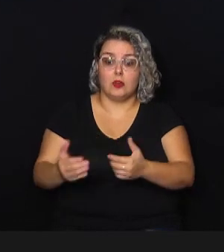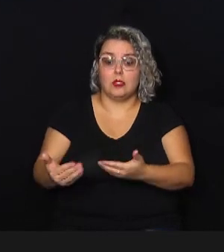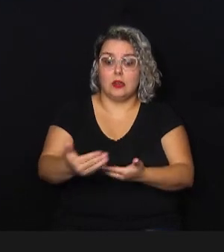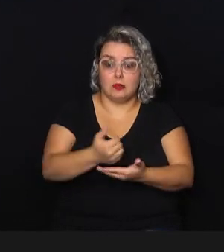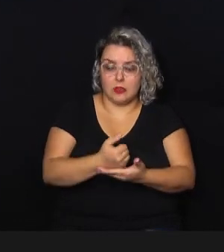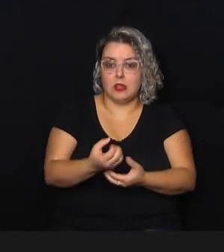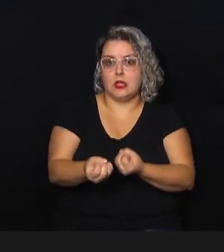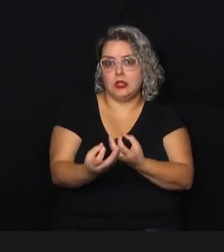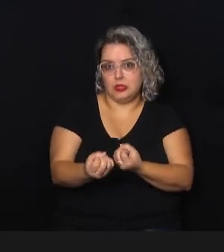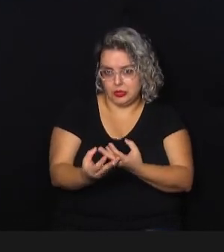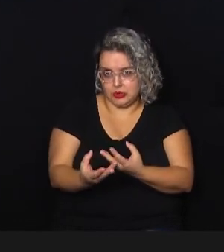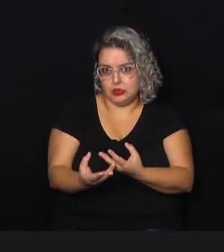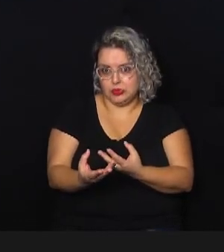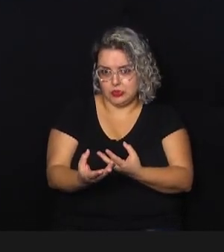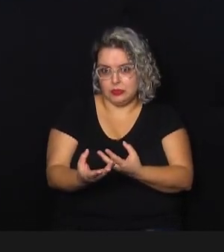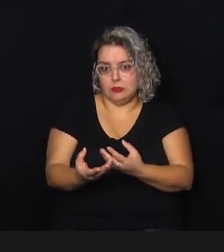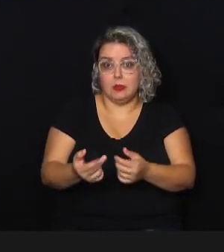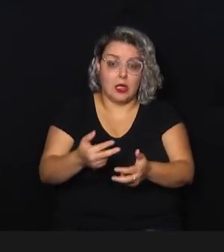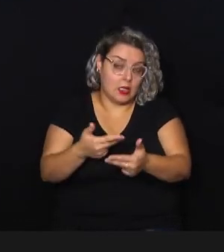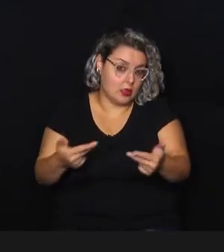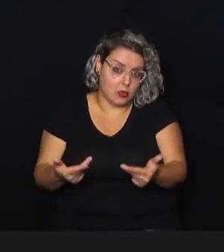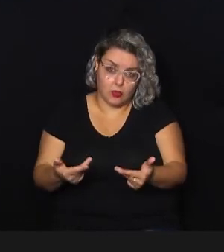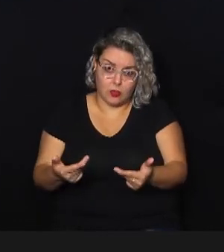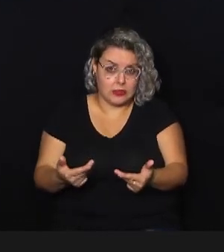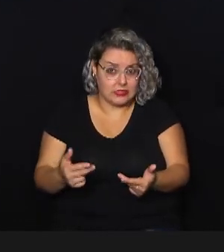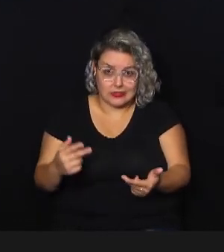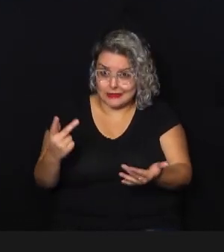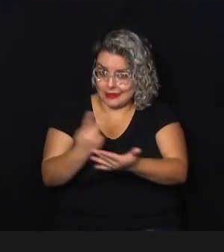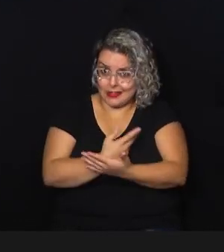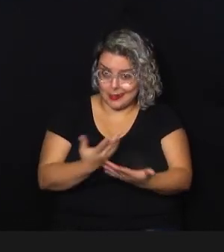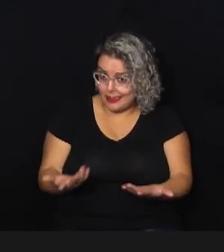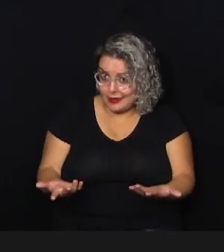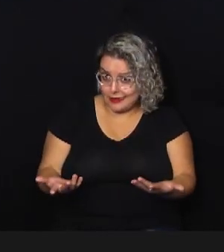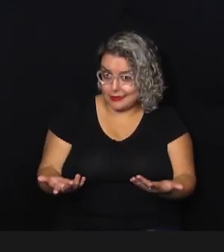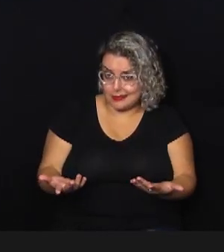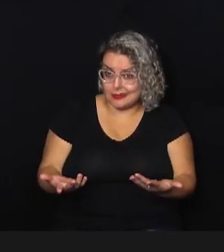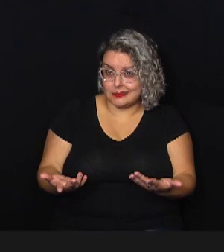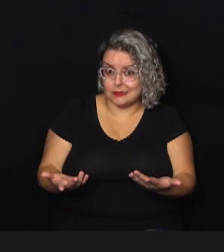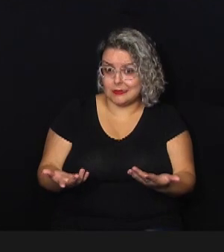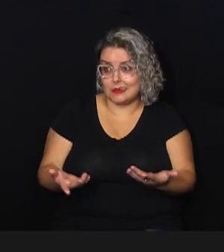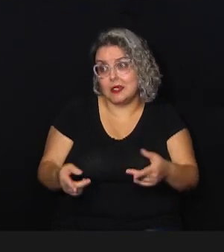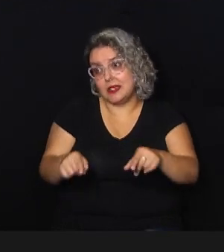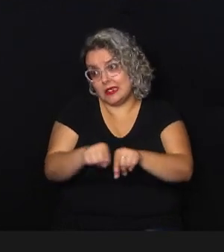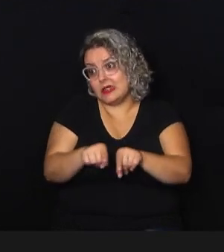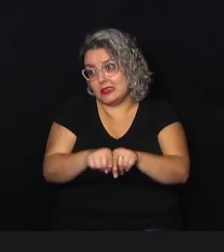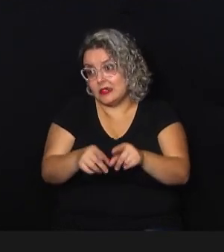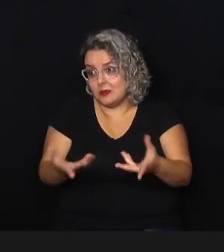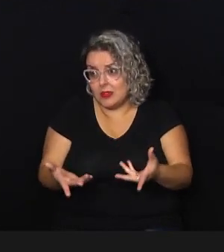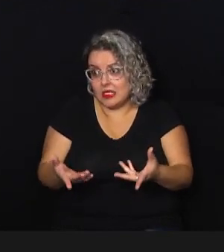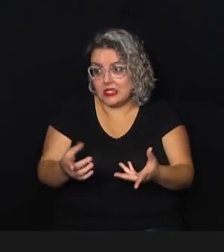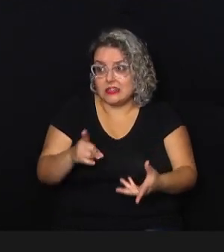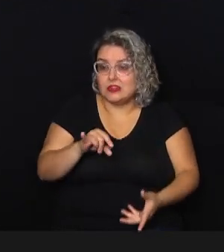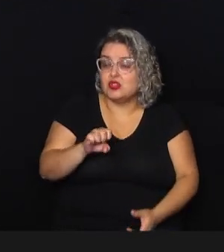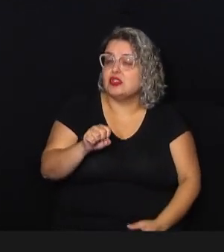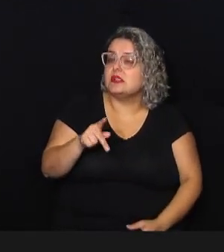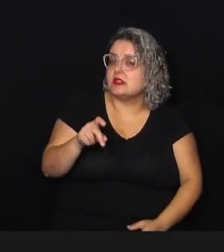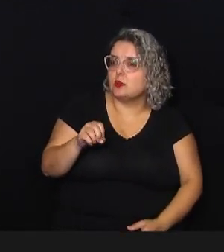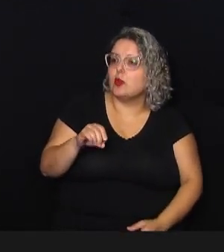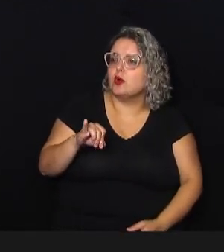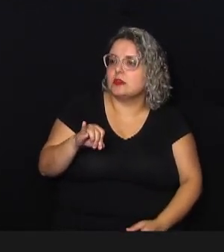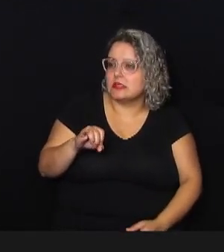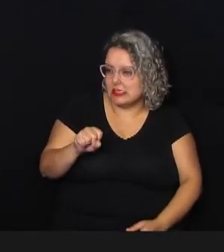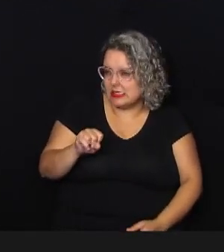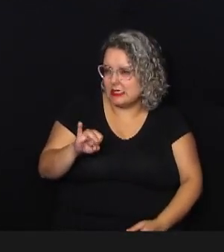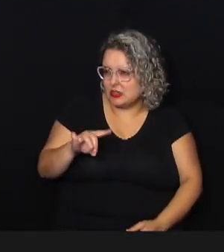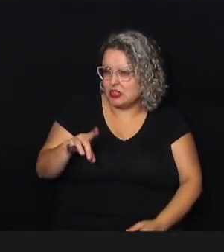e utilizar para fins ilícitos, né? E também, esses dispositivos, muitas vezes, são instalados